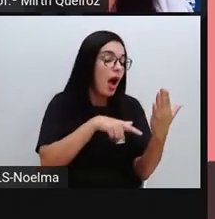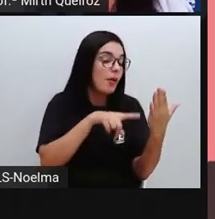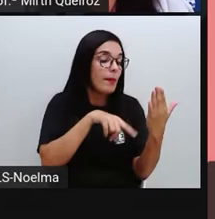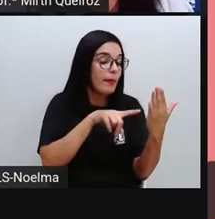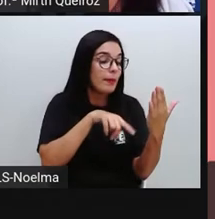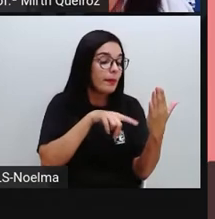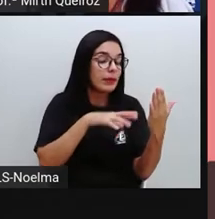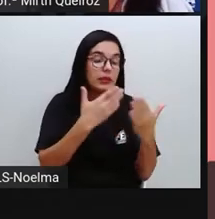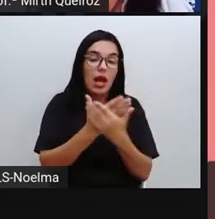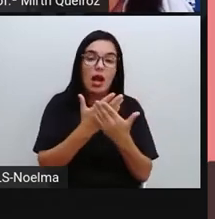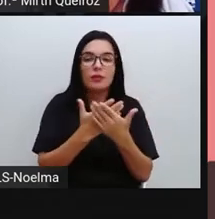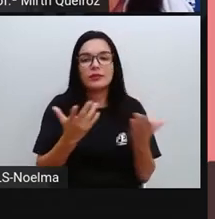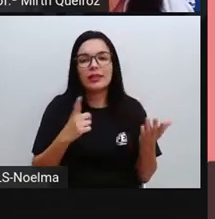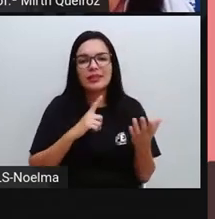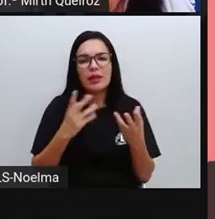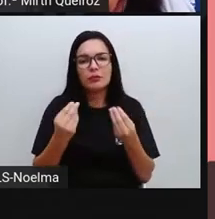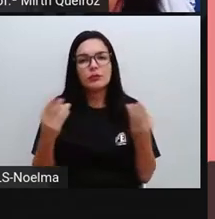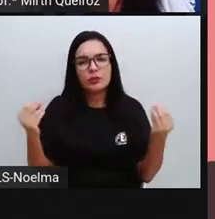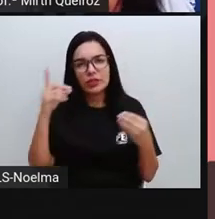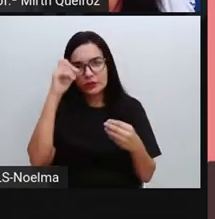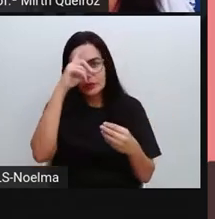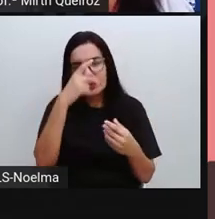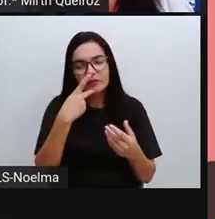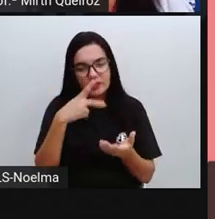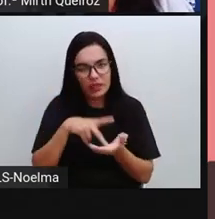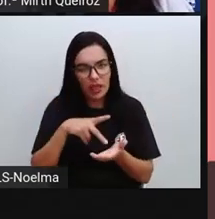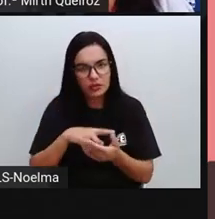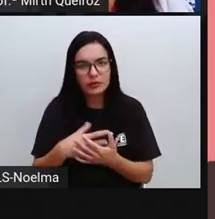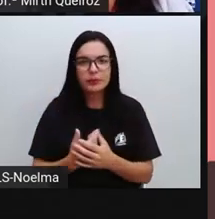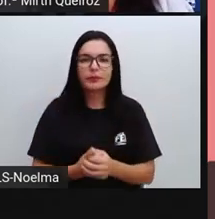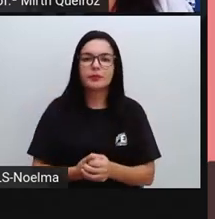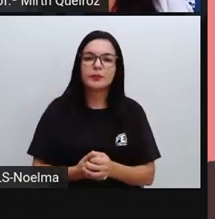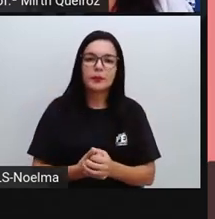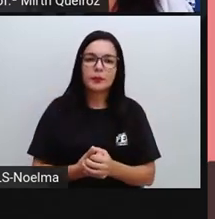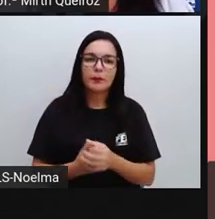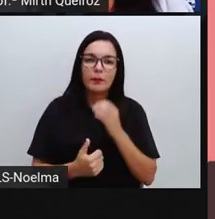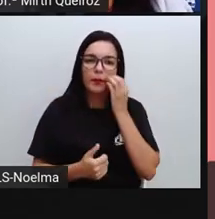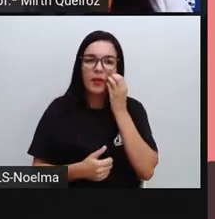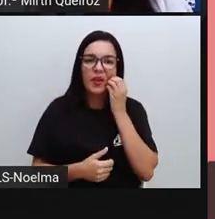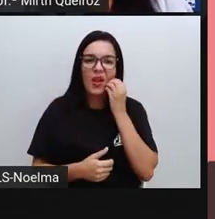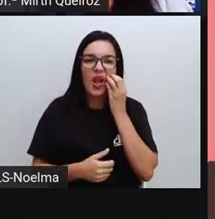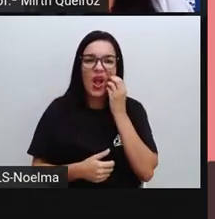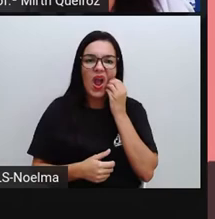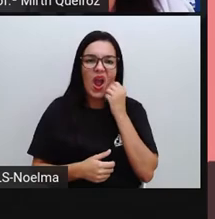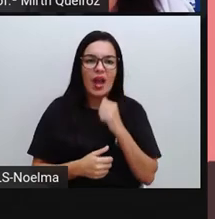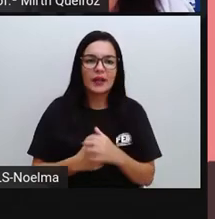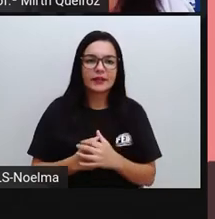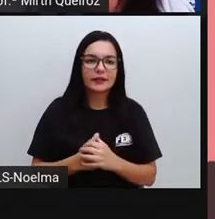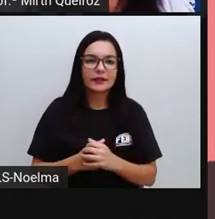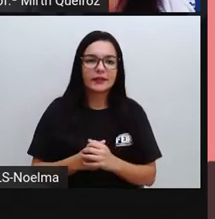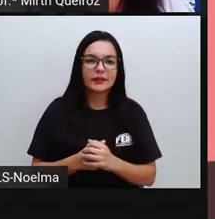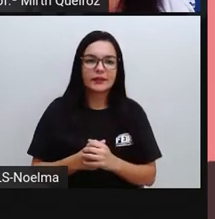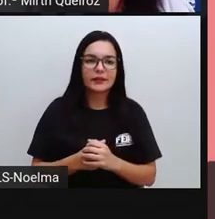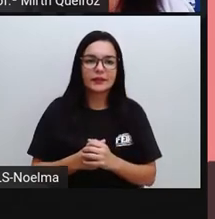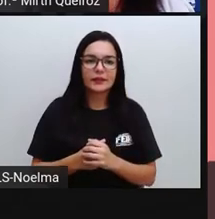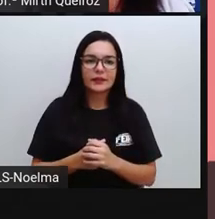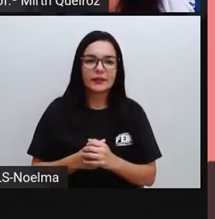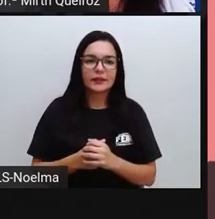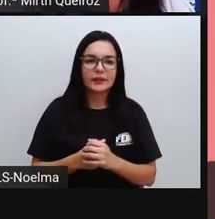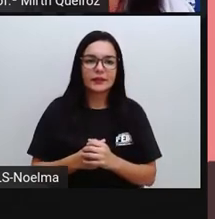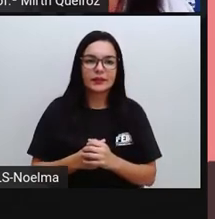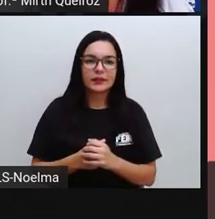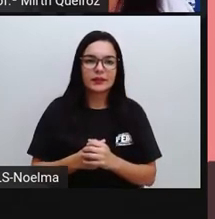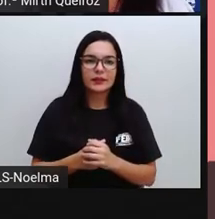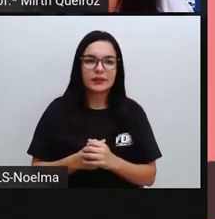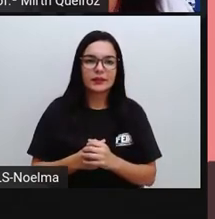ter tido aí inúmeras dificuldades que acabaram atrapalhando o desenvolvimento de vocês aí durante as